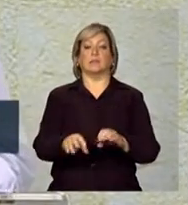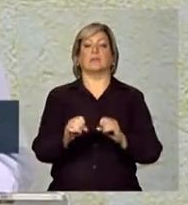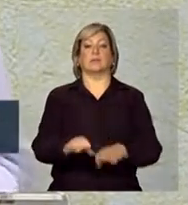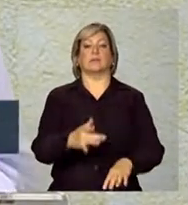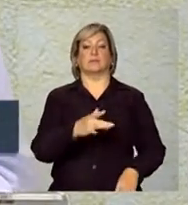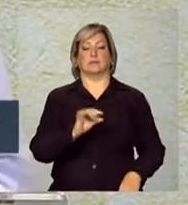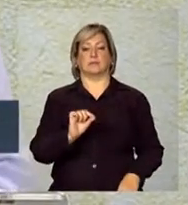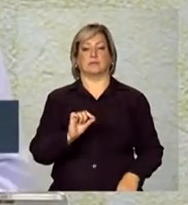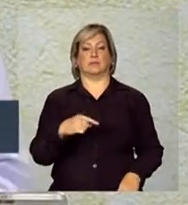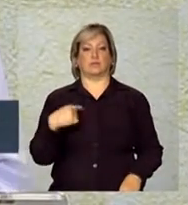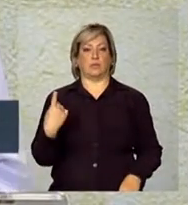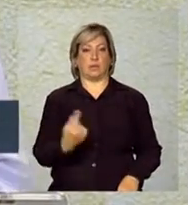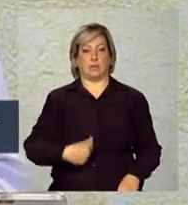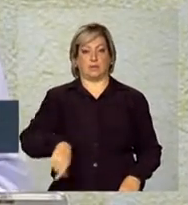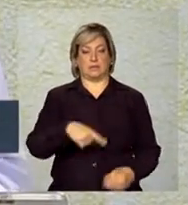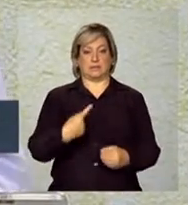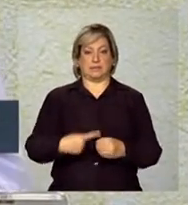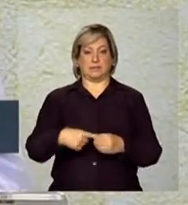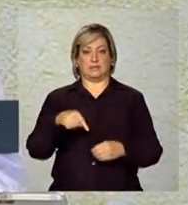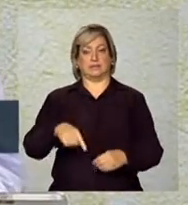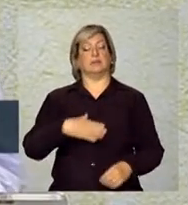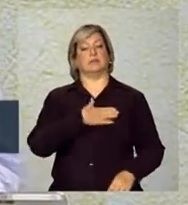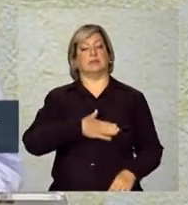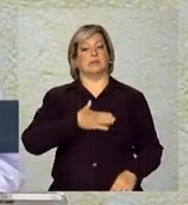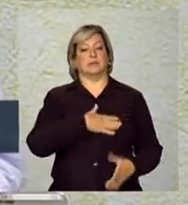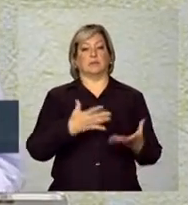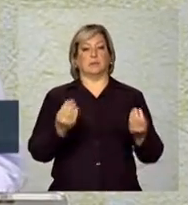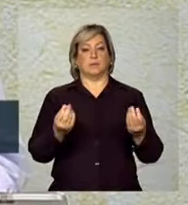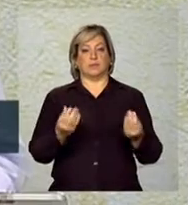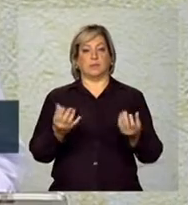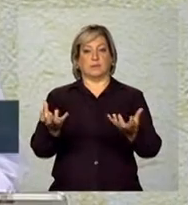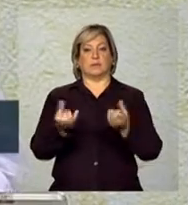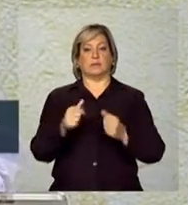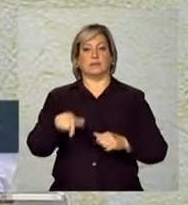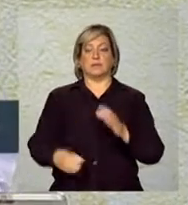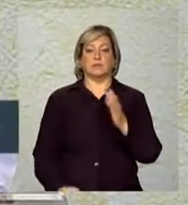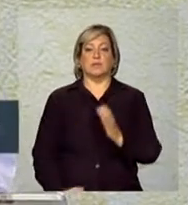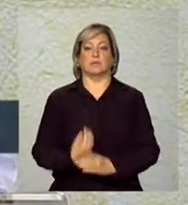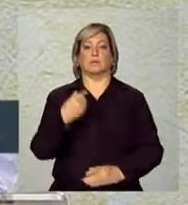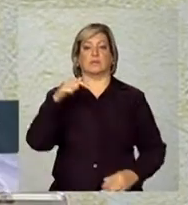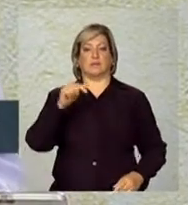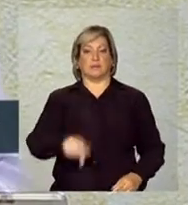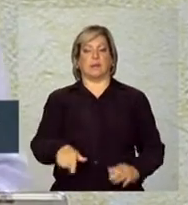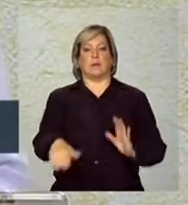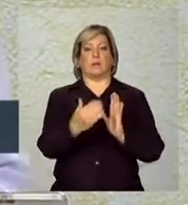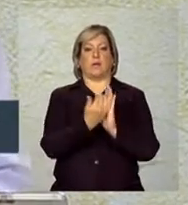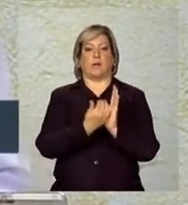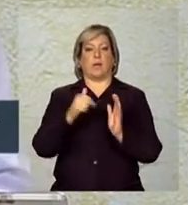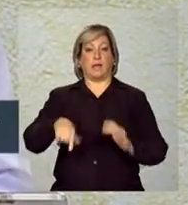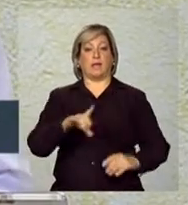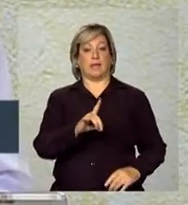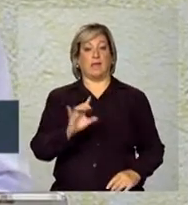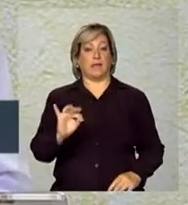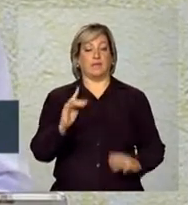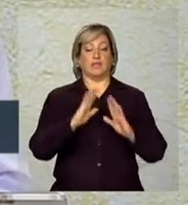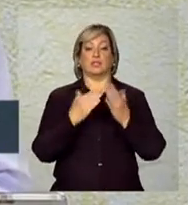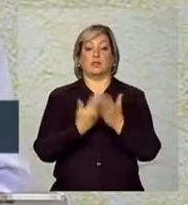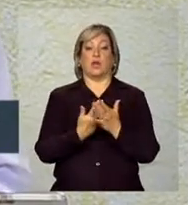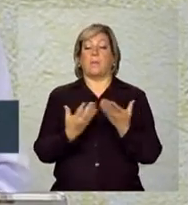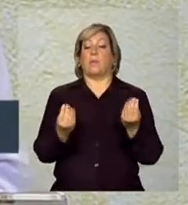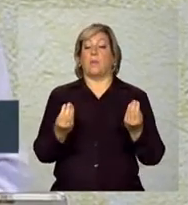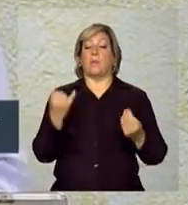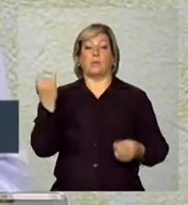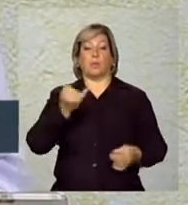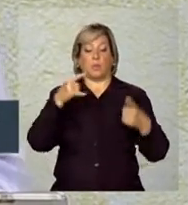então para nós é uma honra muito grande uma satisfação receber o lançamento do programa aqui no distrito federal numa escola muito